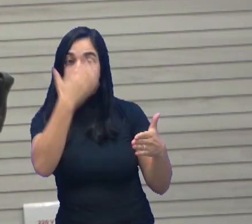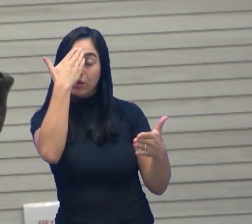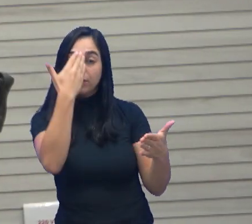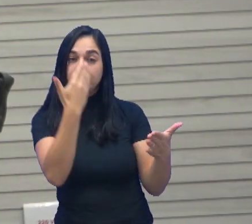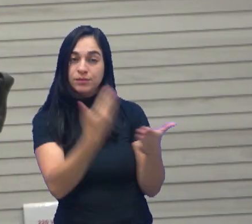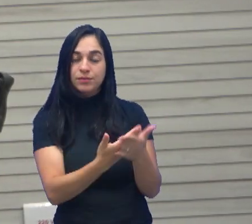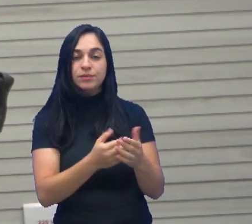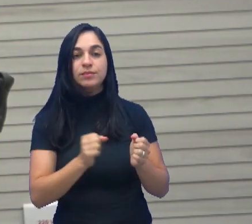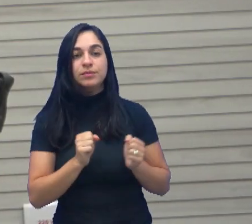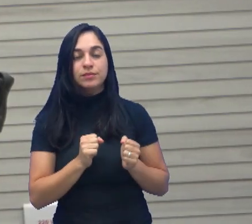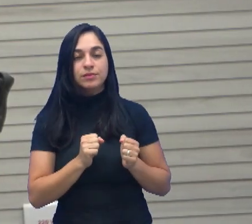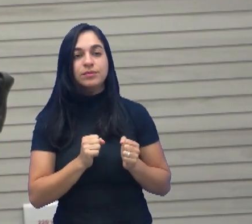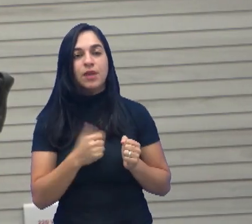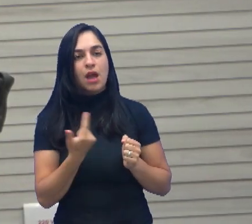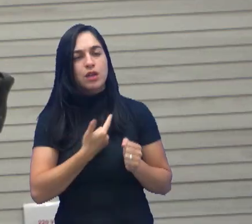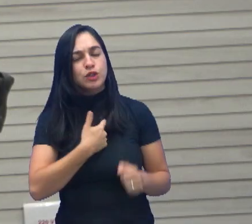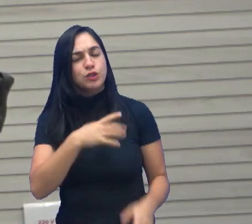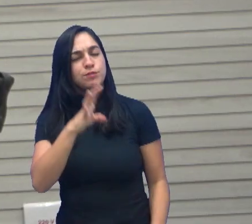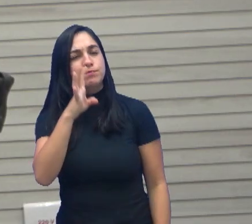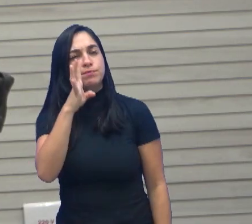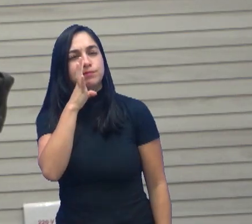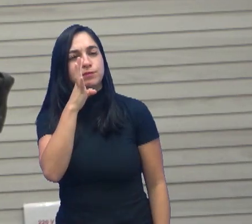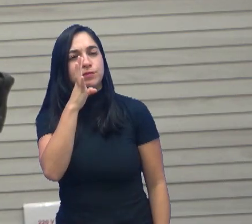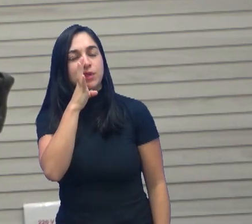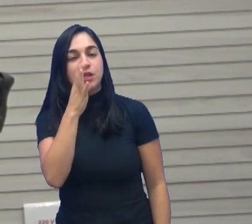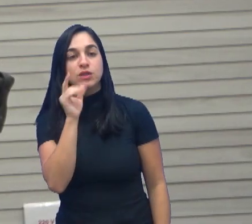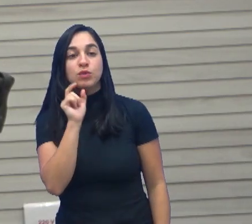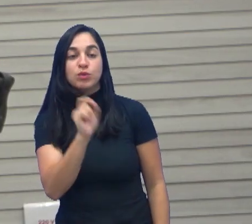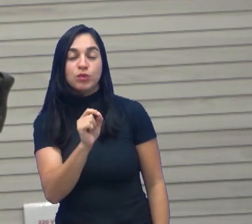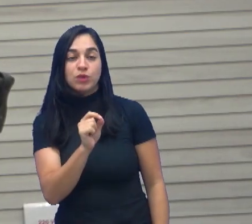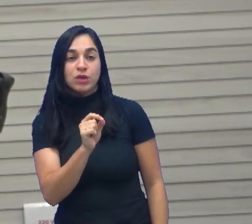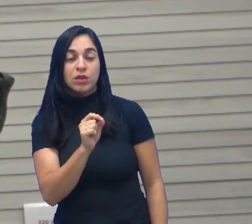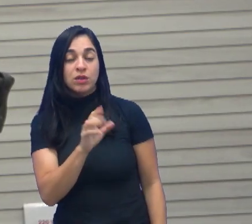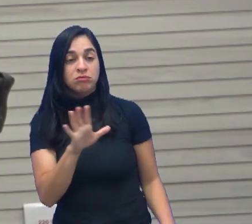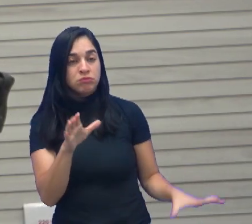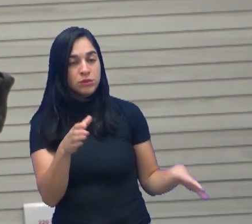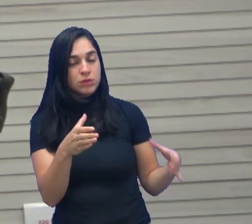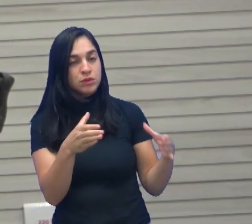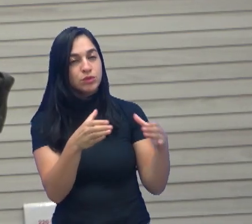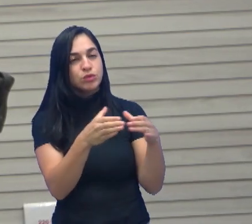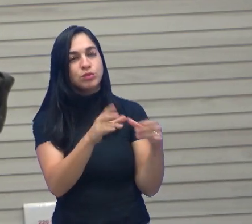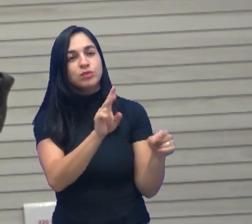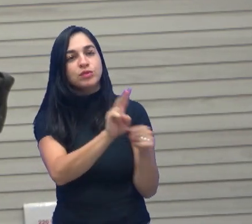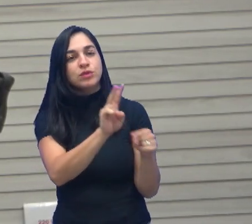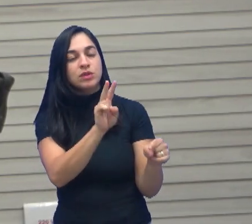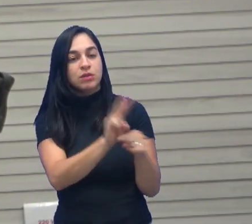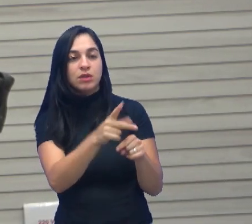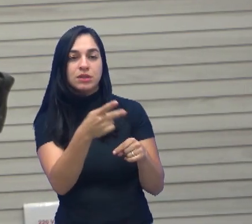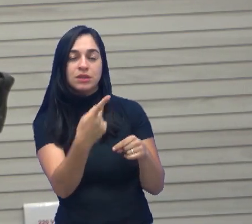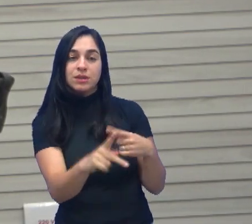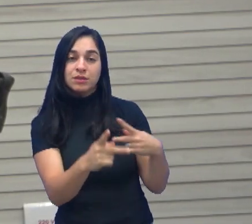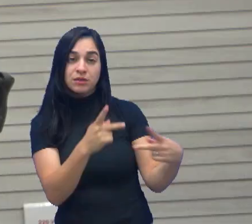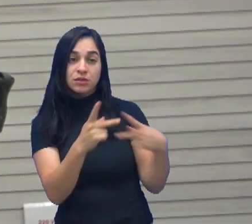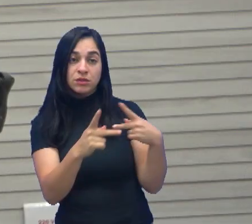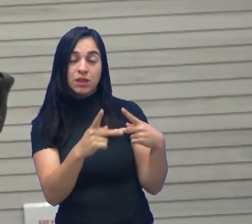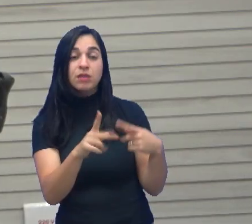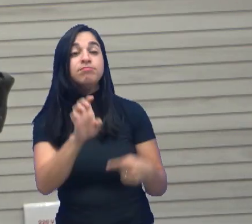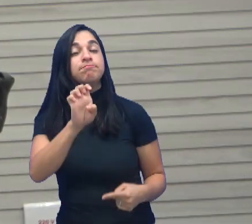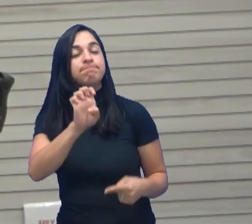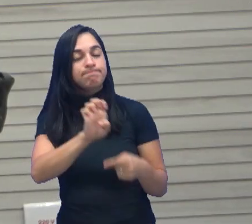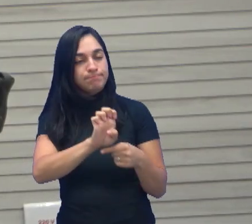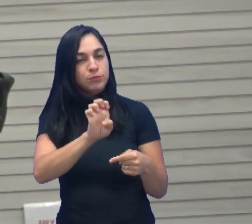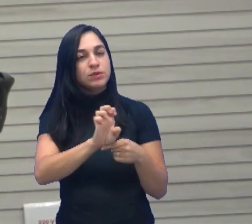da admiração que nós temos pelas forças de segurança pública do nosso município e do estado de São Paulo. A Guarda